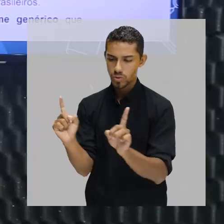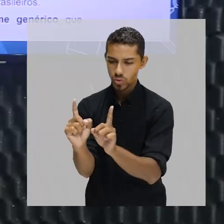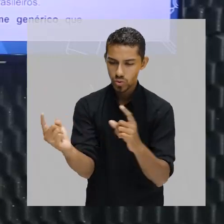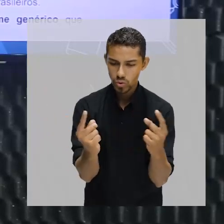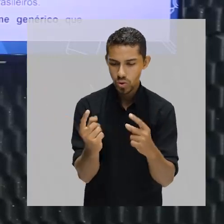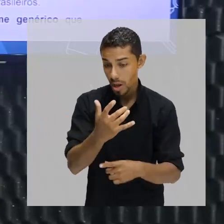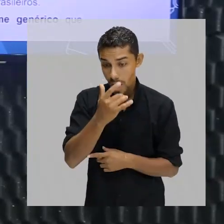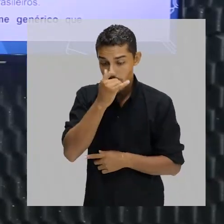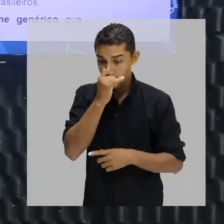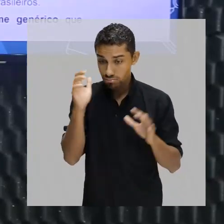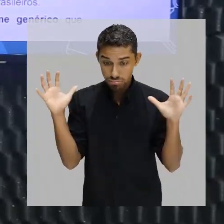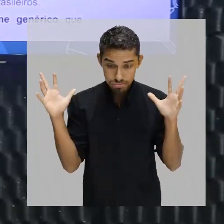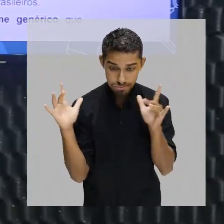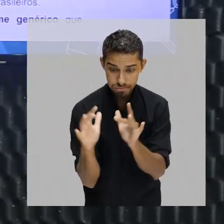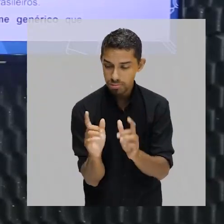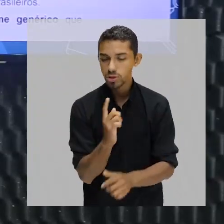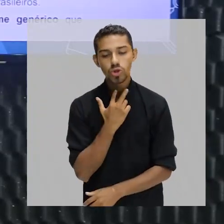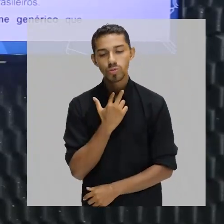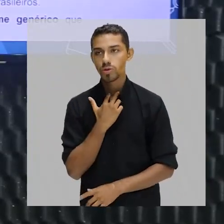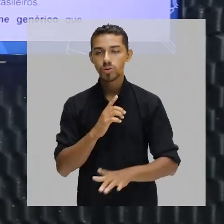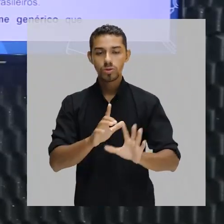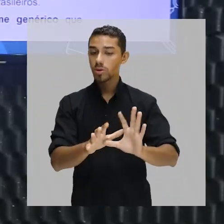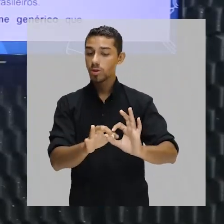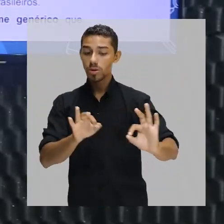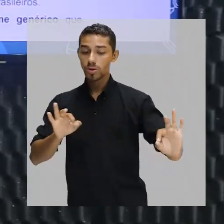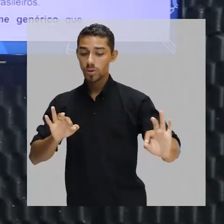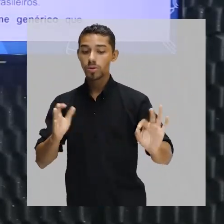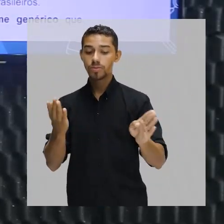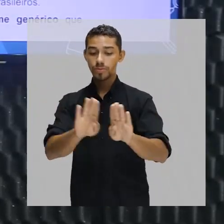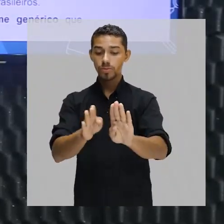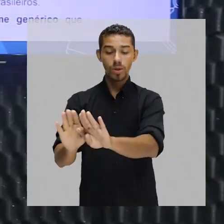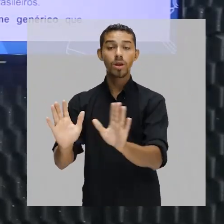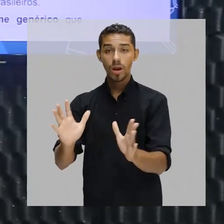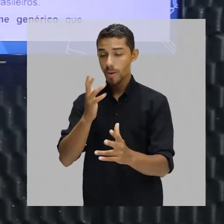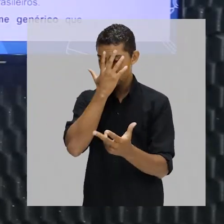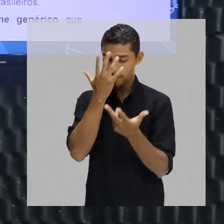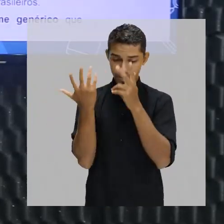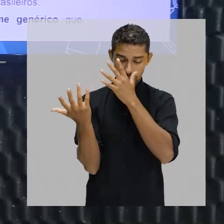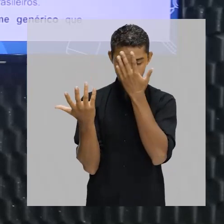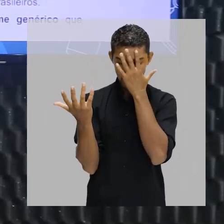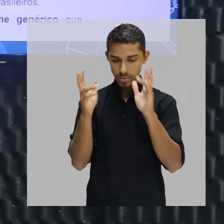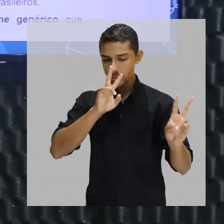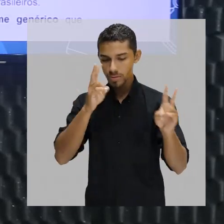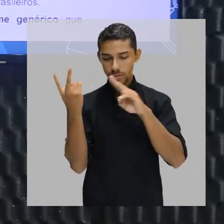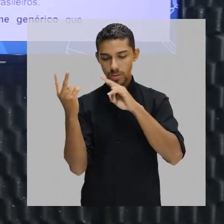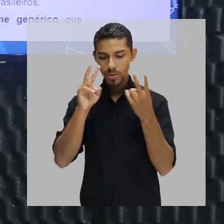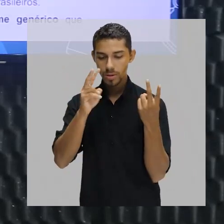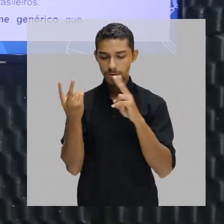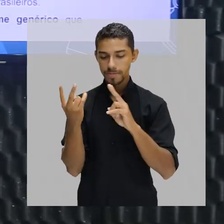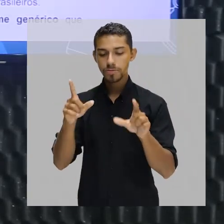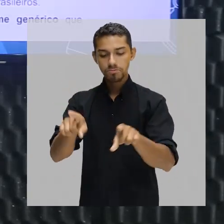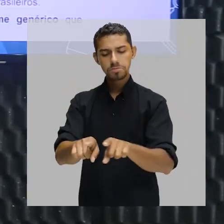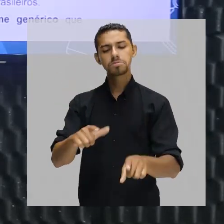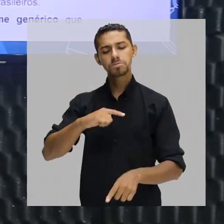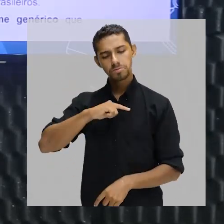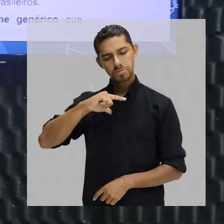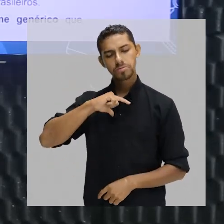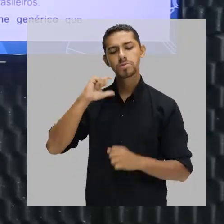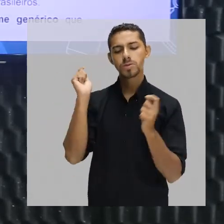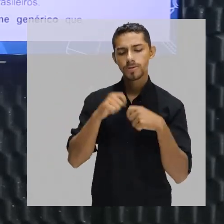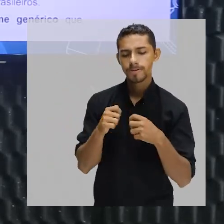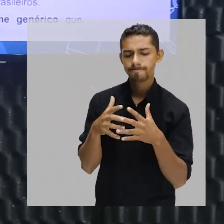danças dramáticas, estão fechados. Mas não é o único, o carnaval também tem. Esquecimento, informações históricas confusas e muito